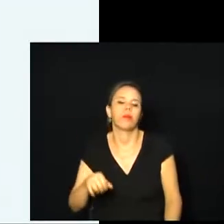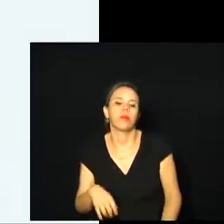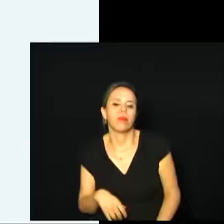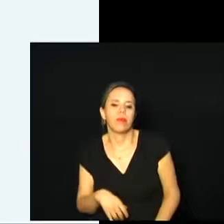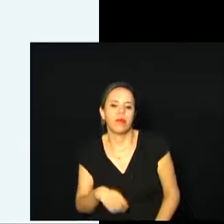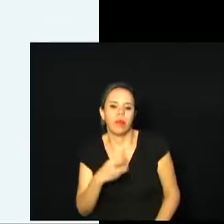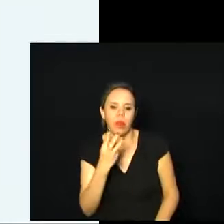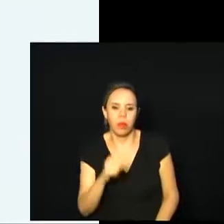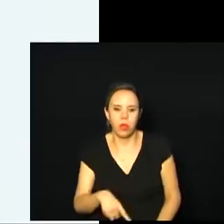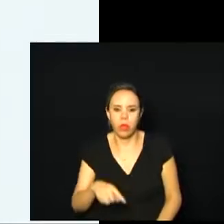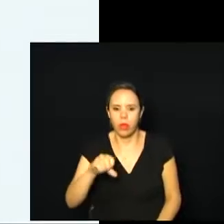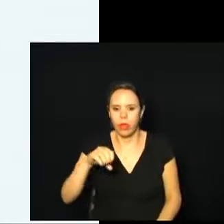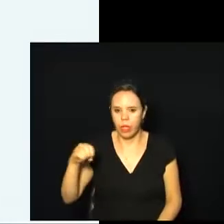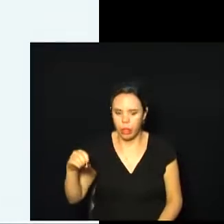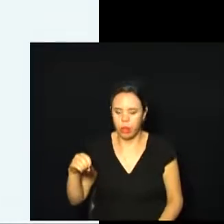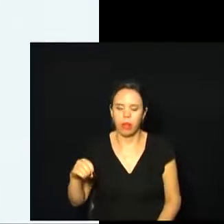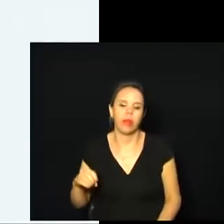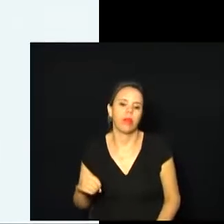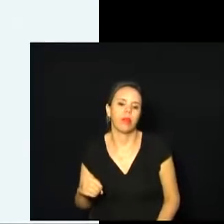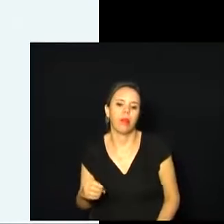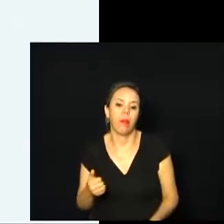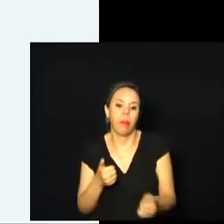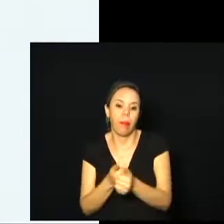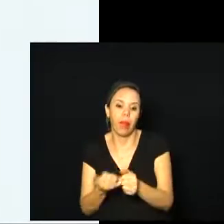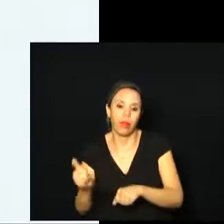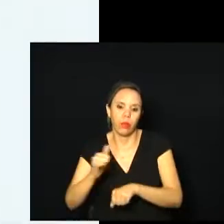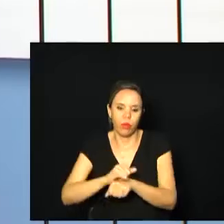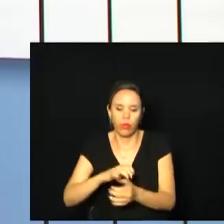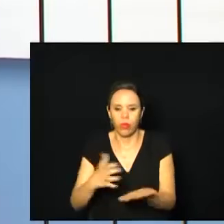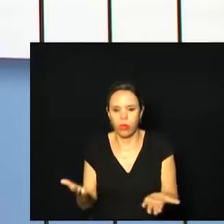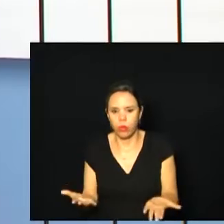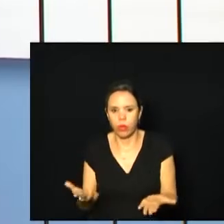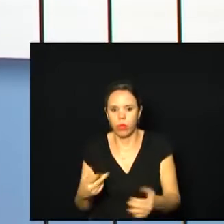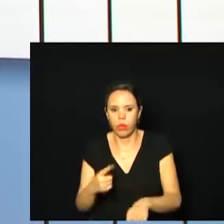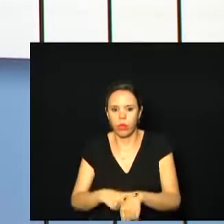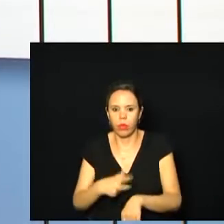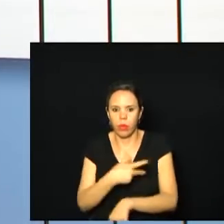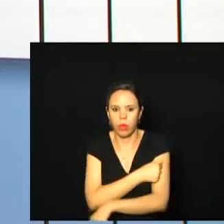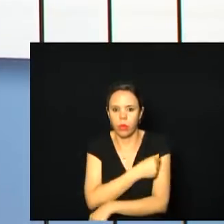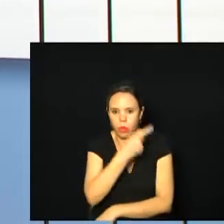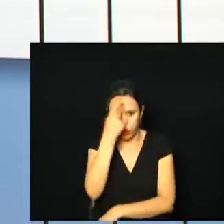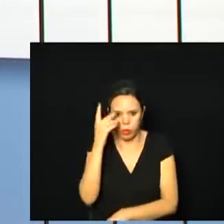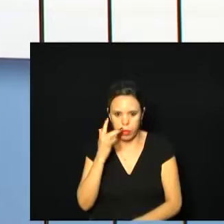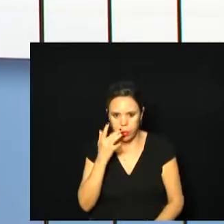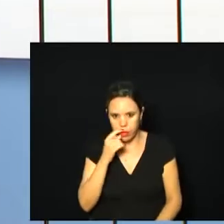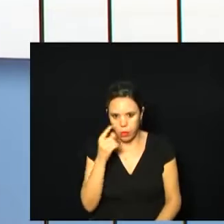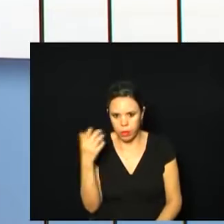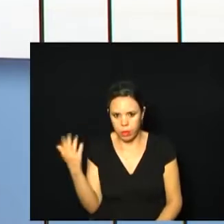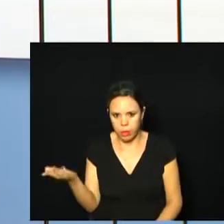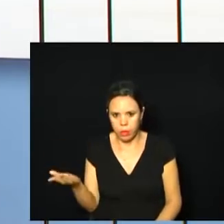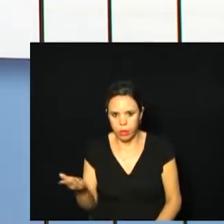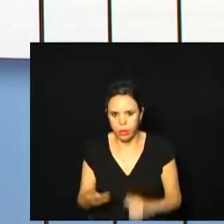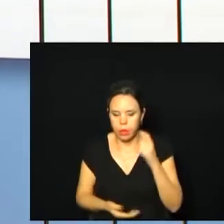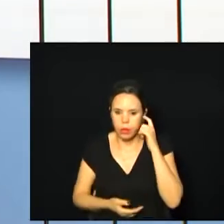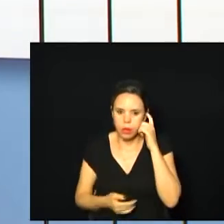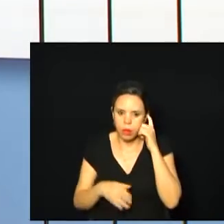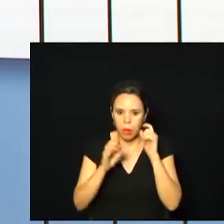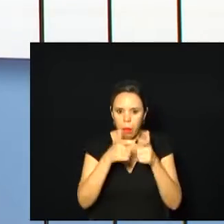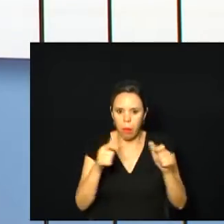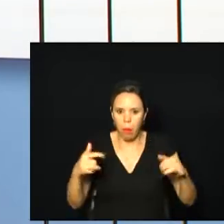Parque Universitário de Viracopos. Então é hora de vacinar o pessoal aí do distrito do Ouro Verde, um dos